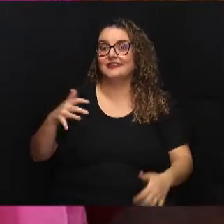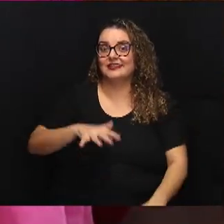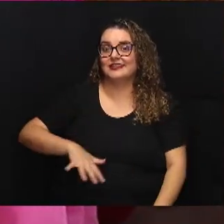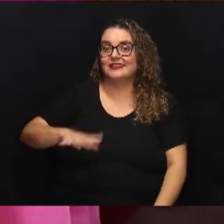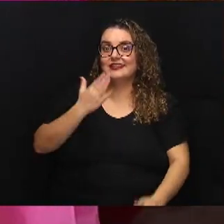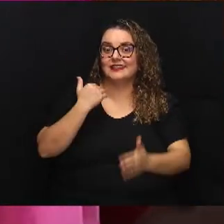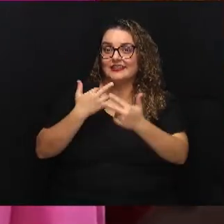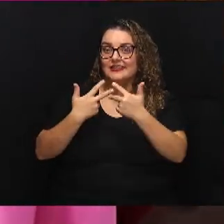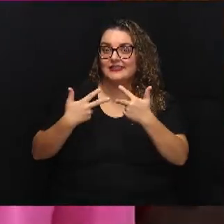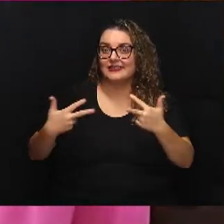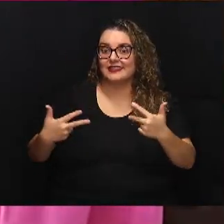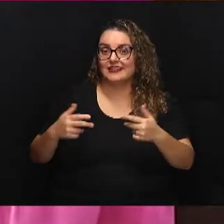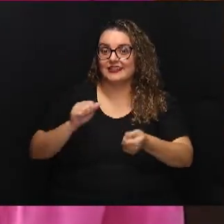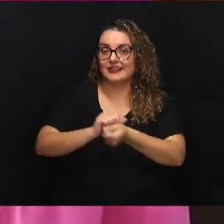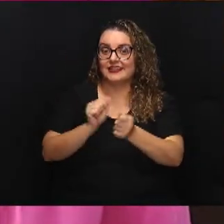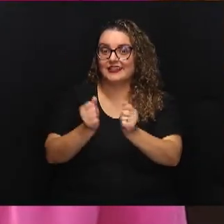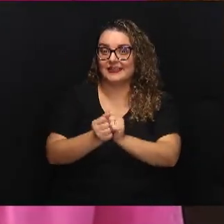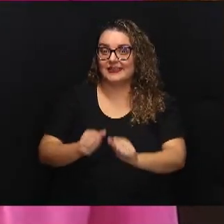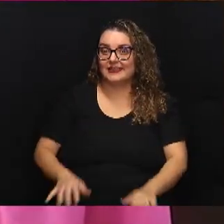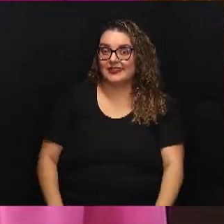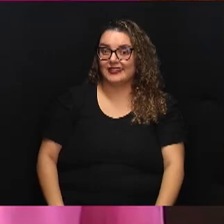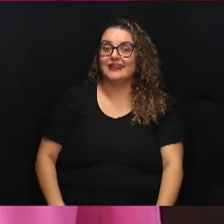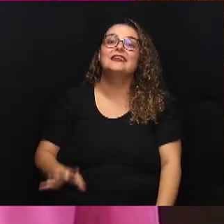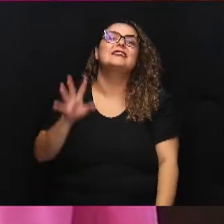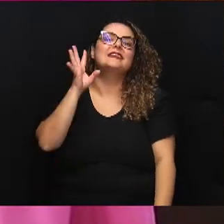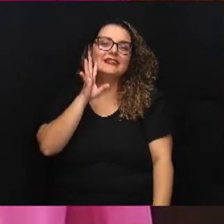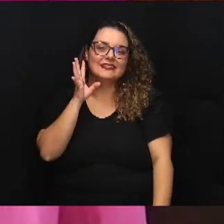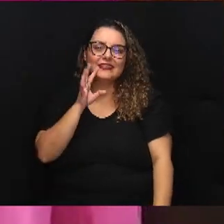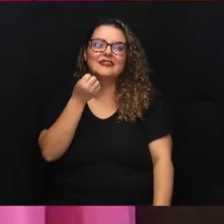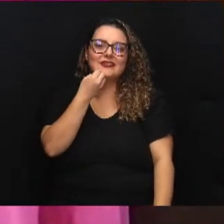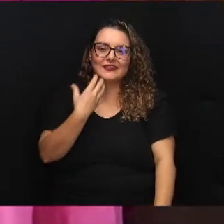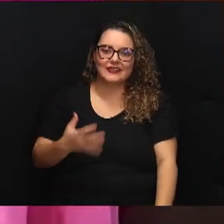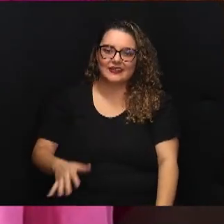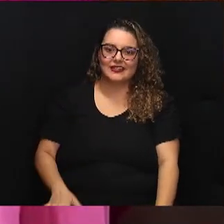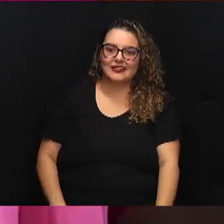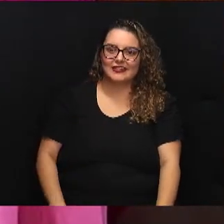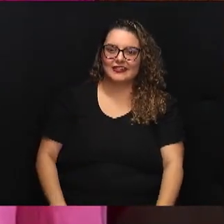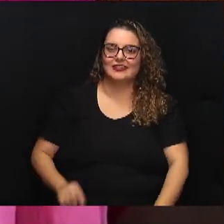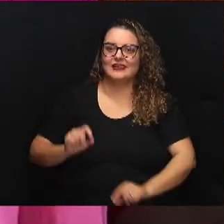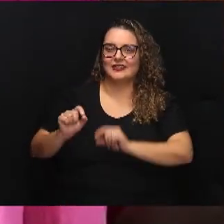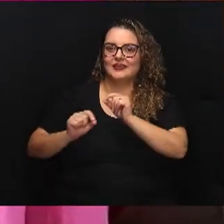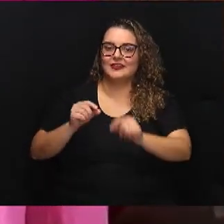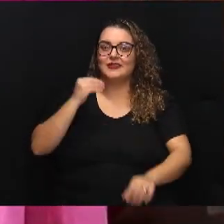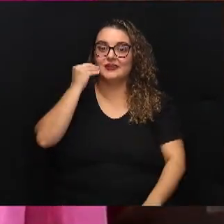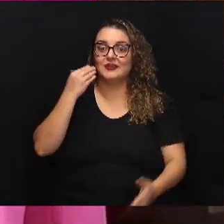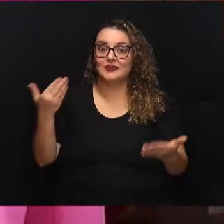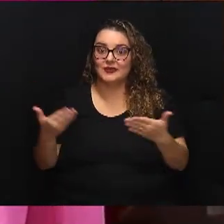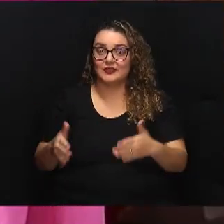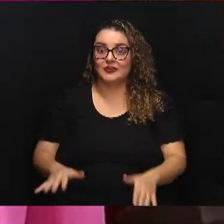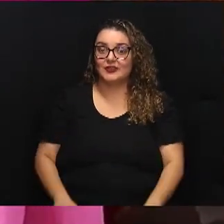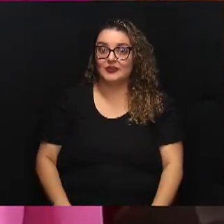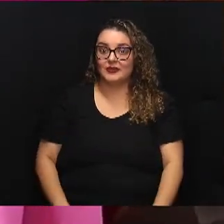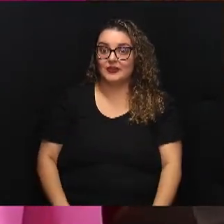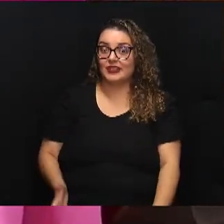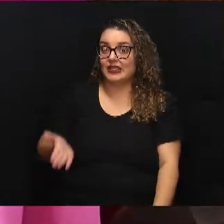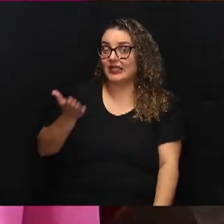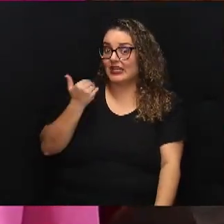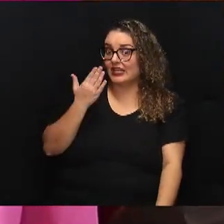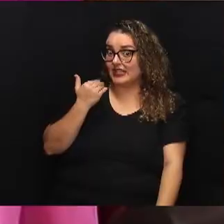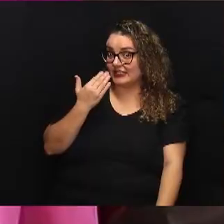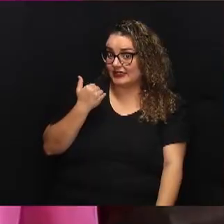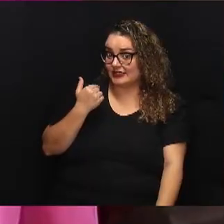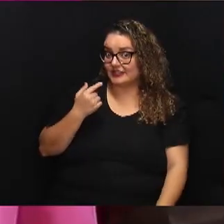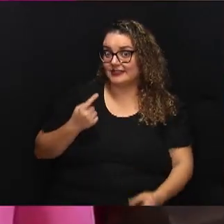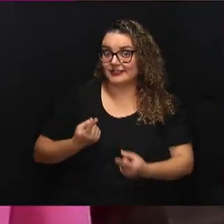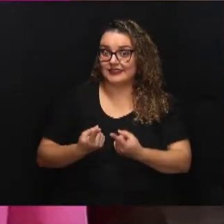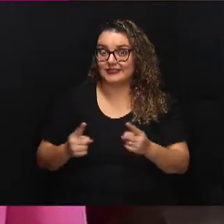refeição aqui, improvisada? Está sendo muito legal. O que você experimentou hoje? Eu comi espetinho